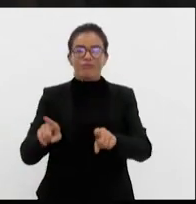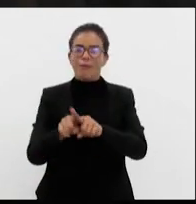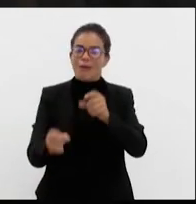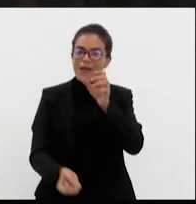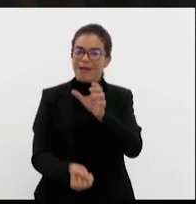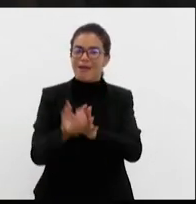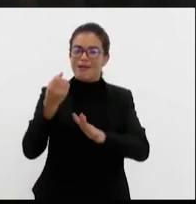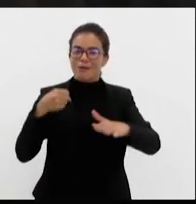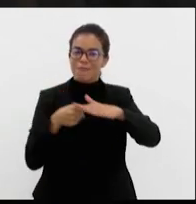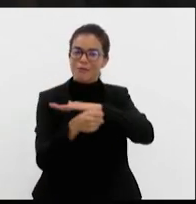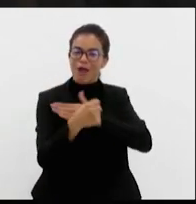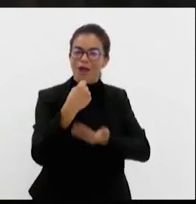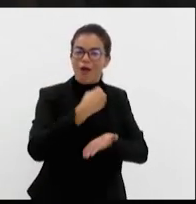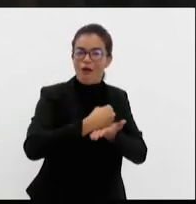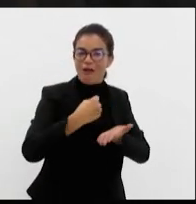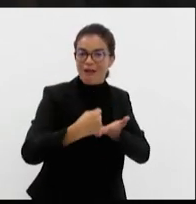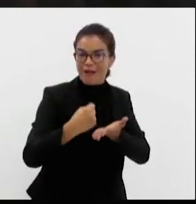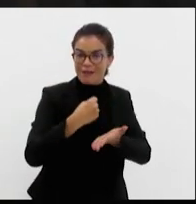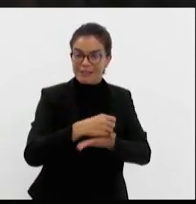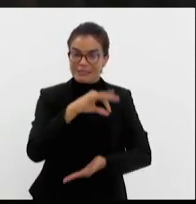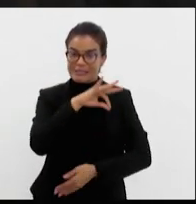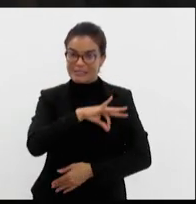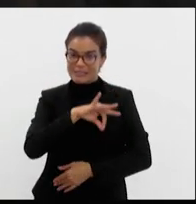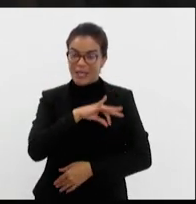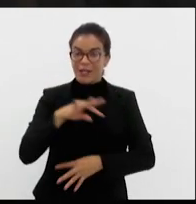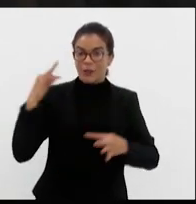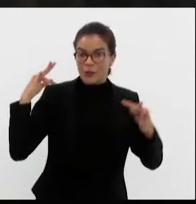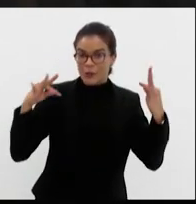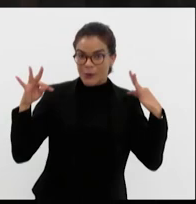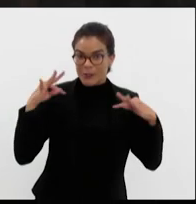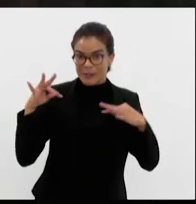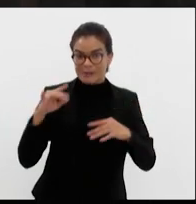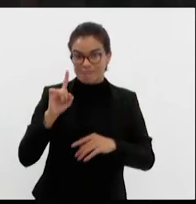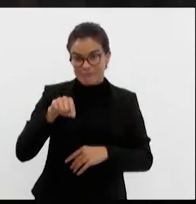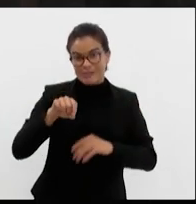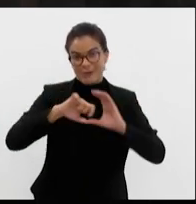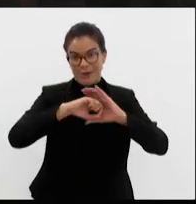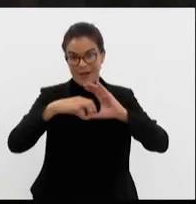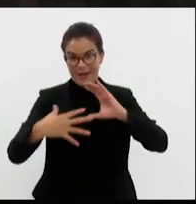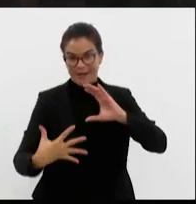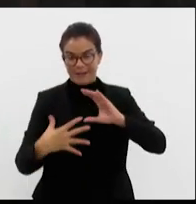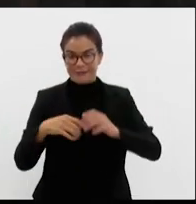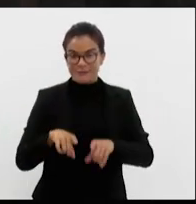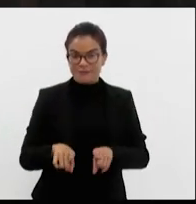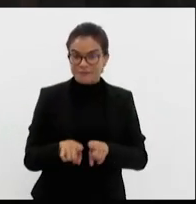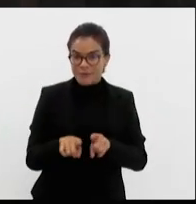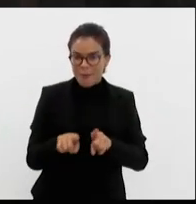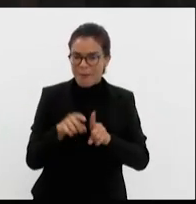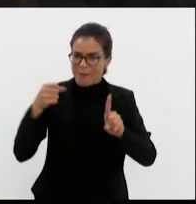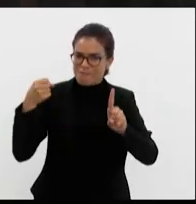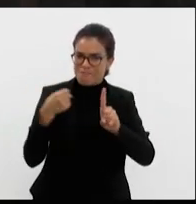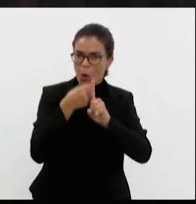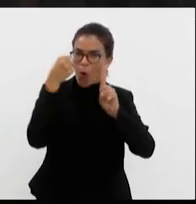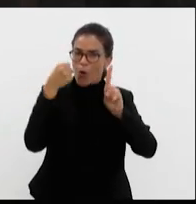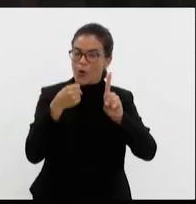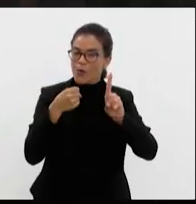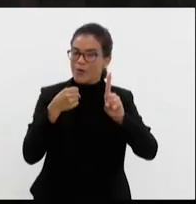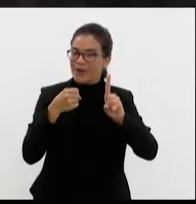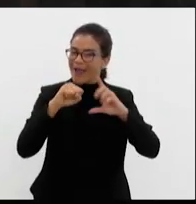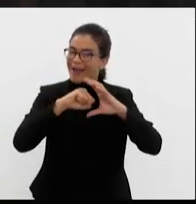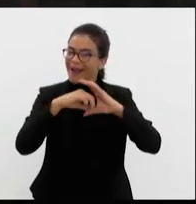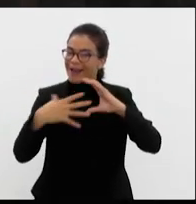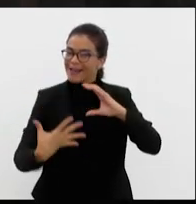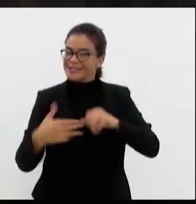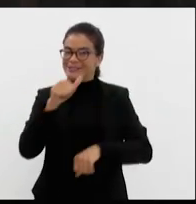e o advento do turismo. Esse é um aspecto. E a marca Rio é uma